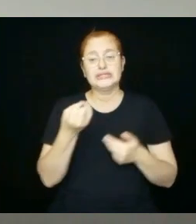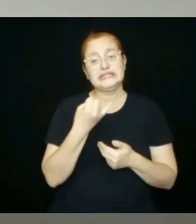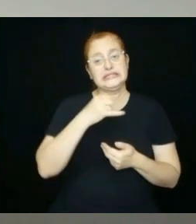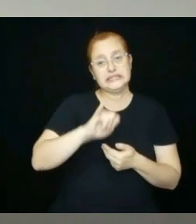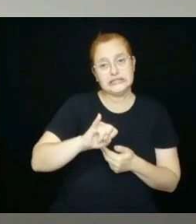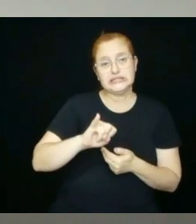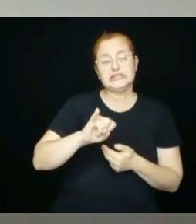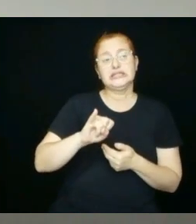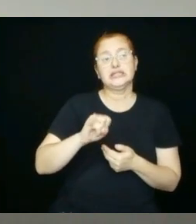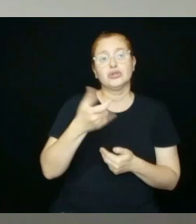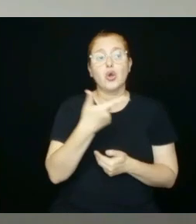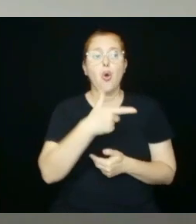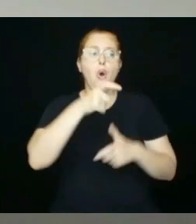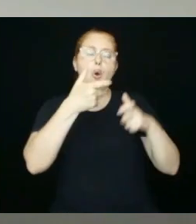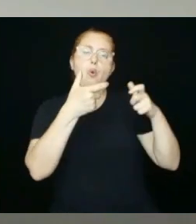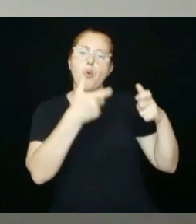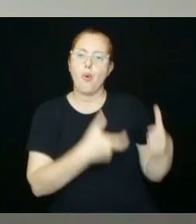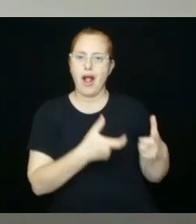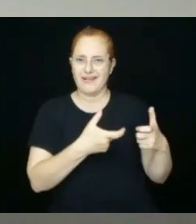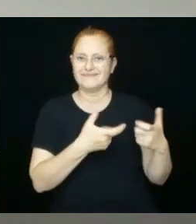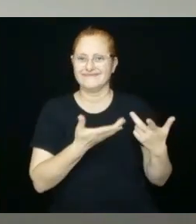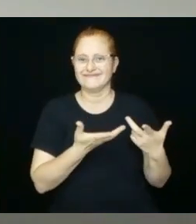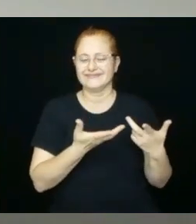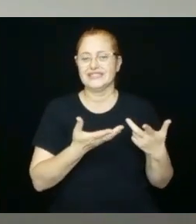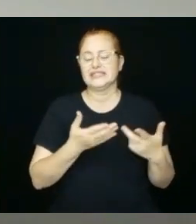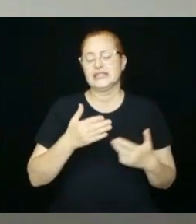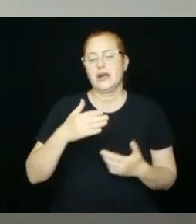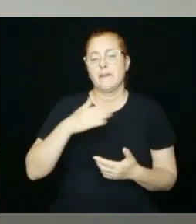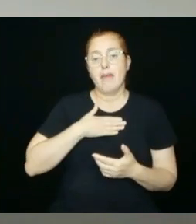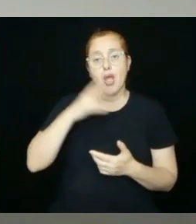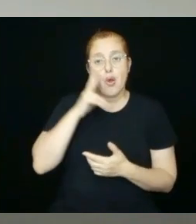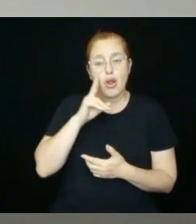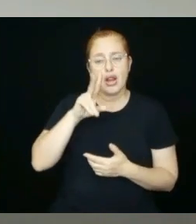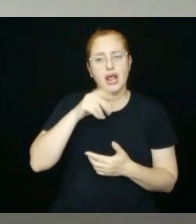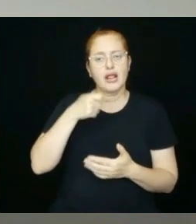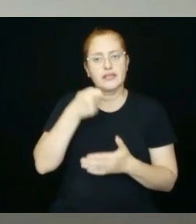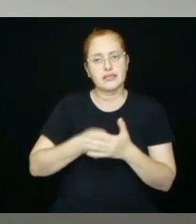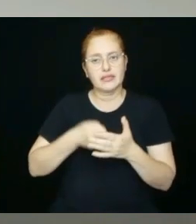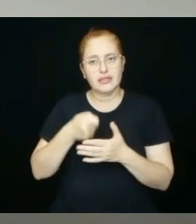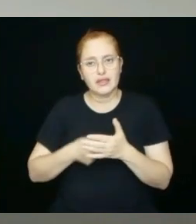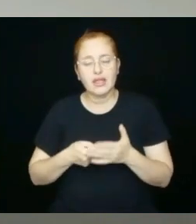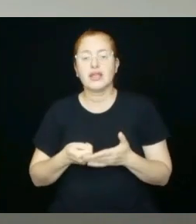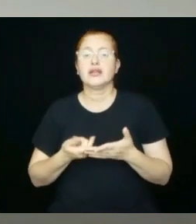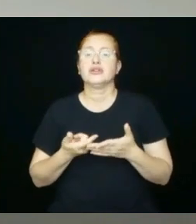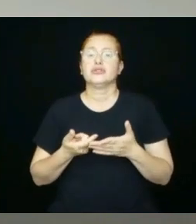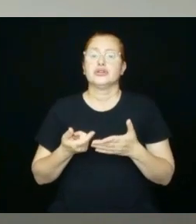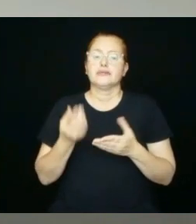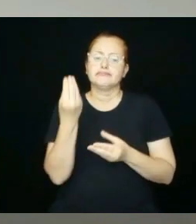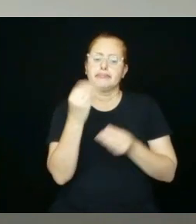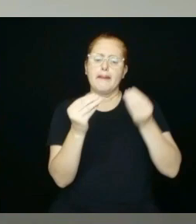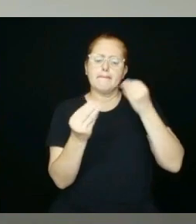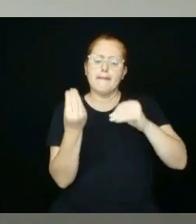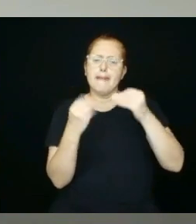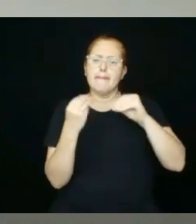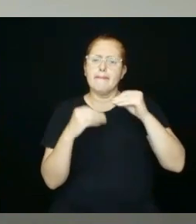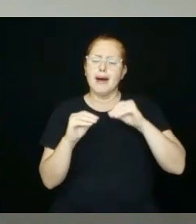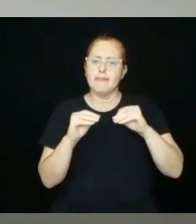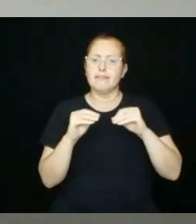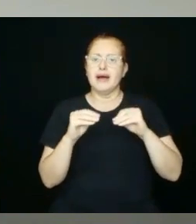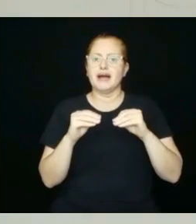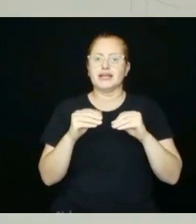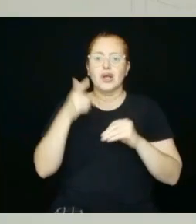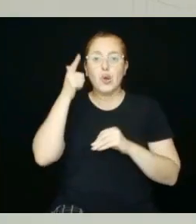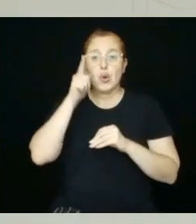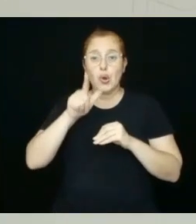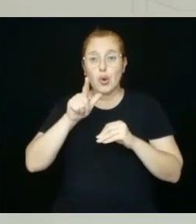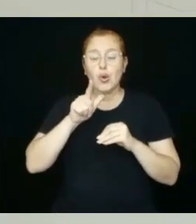outra posição. Então, a partir do meu olhar, eu tento abarcar o máximo de coisas, assim, que desse ponto de vista